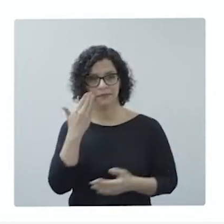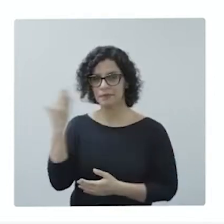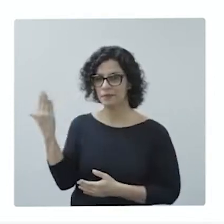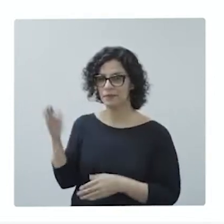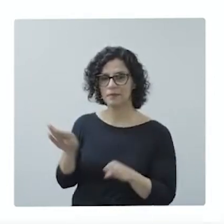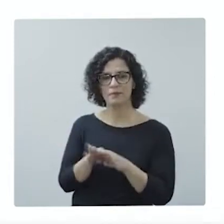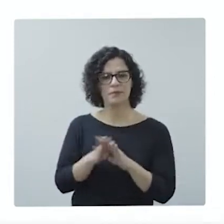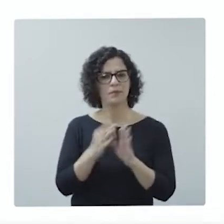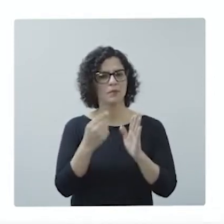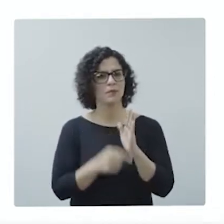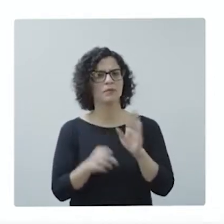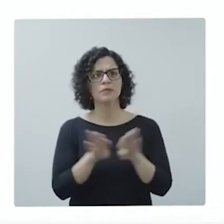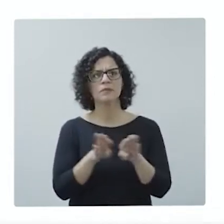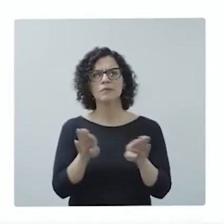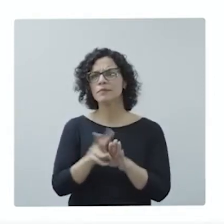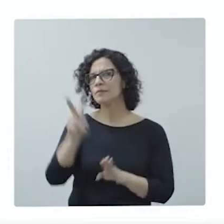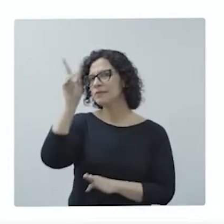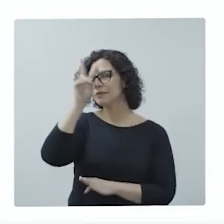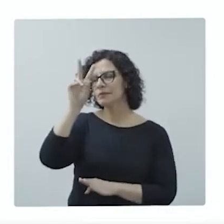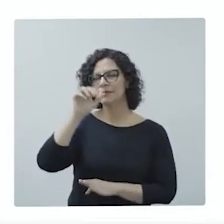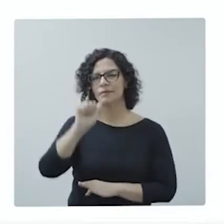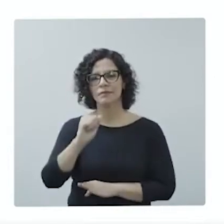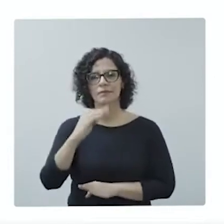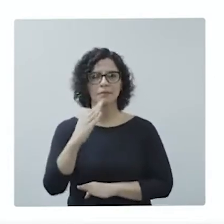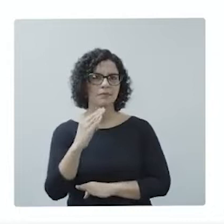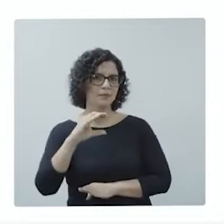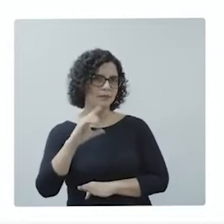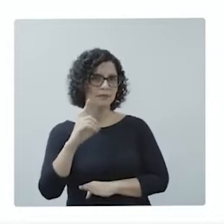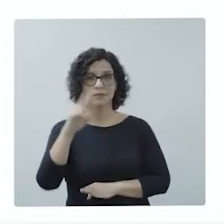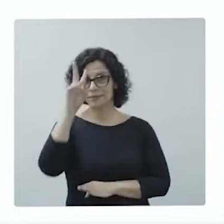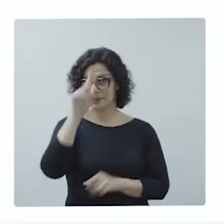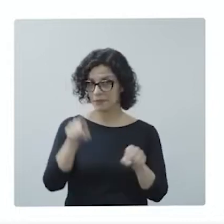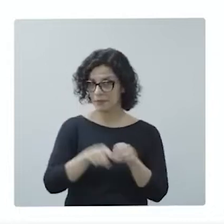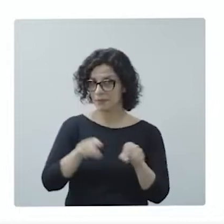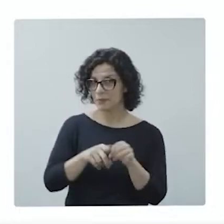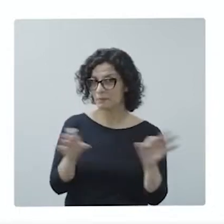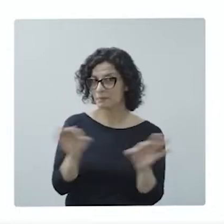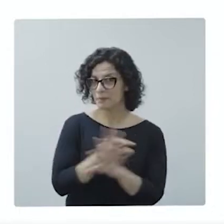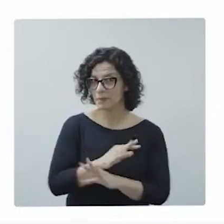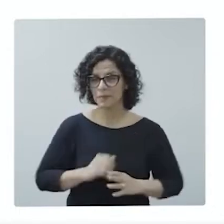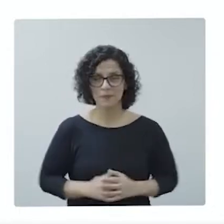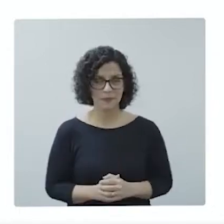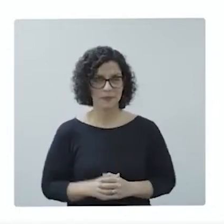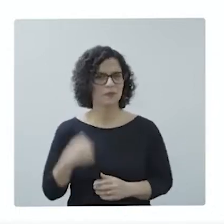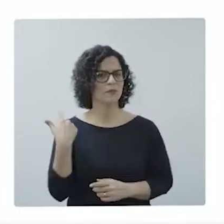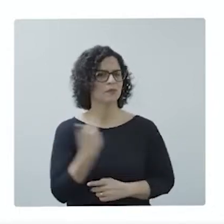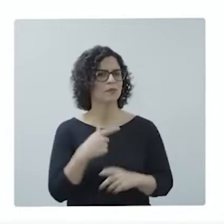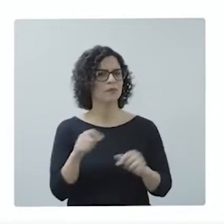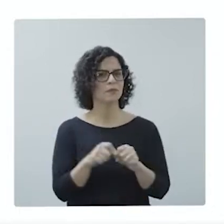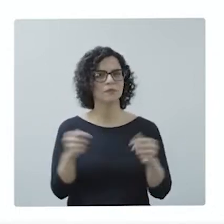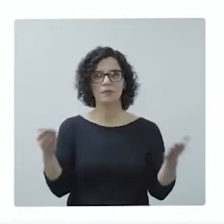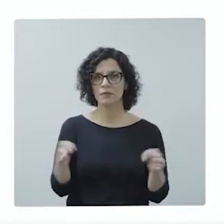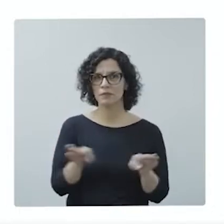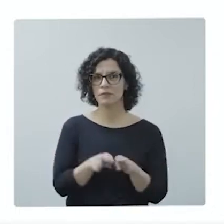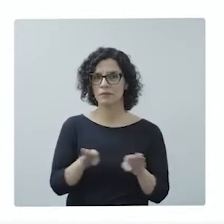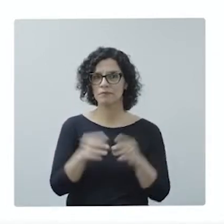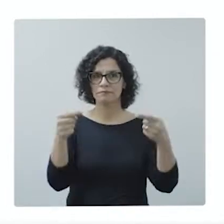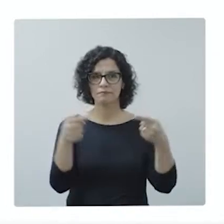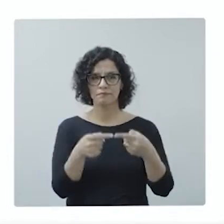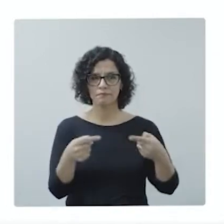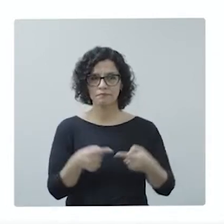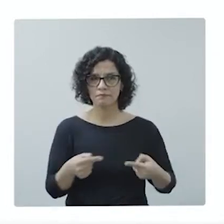E por último, recordar o alfabeto. Então, preparados? O que nós vamos fazer de acordo